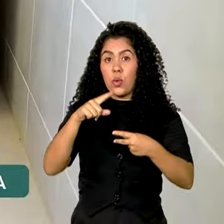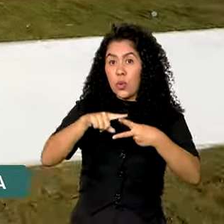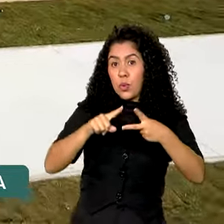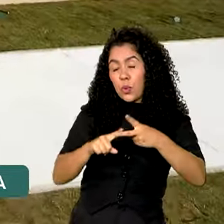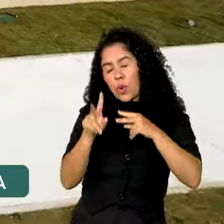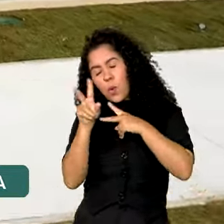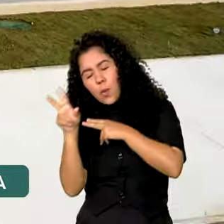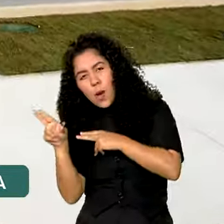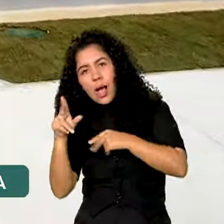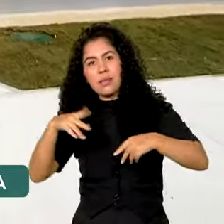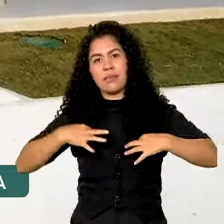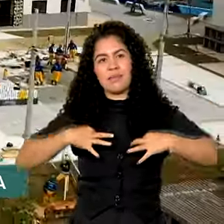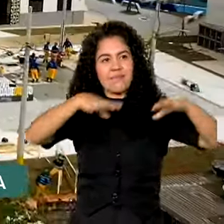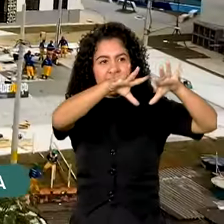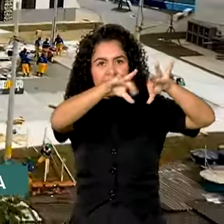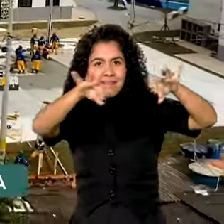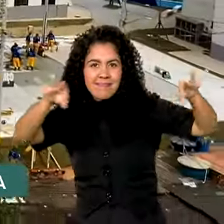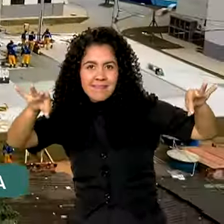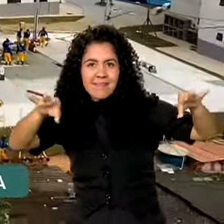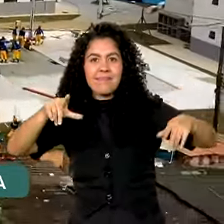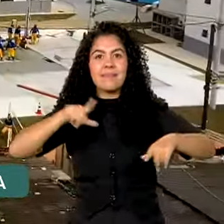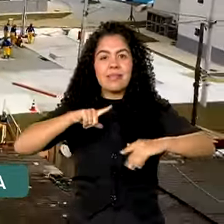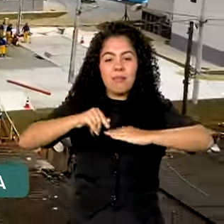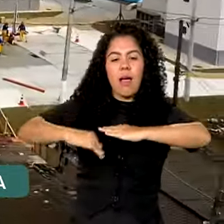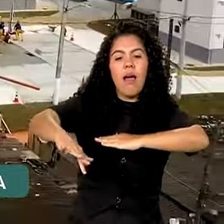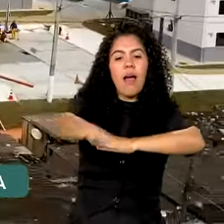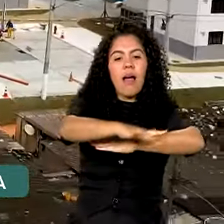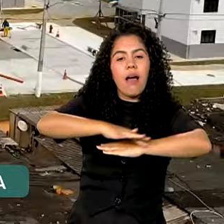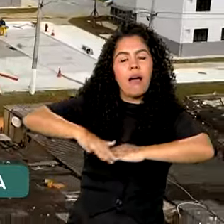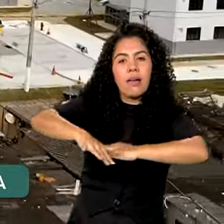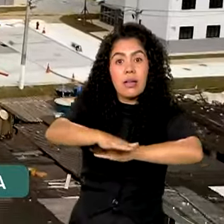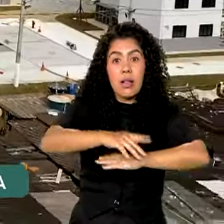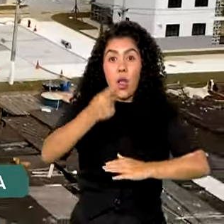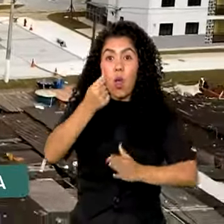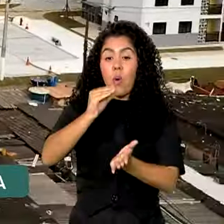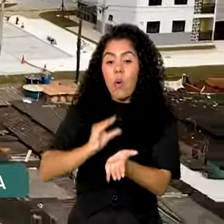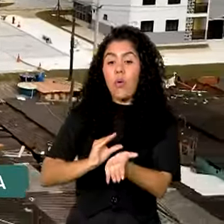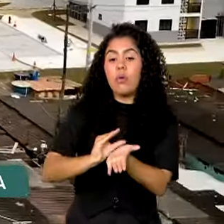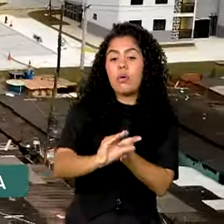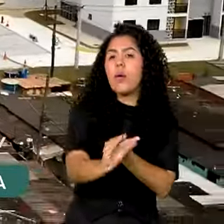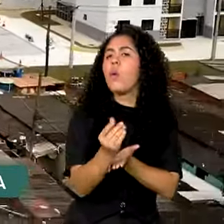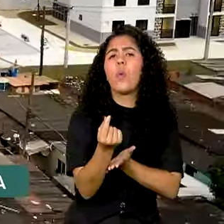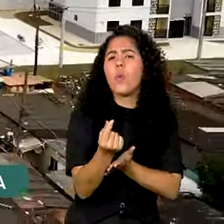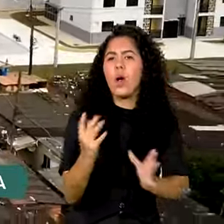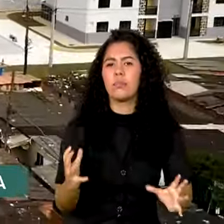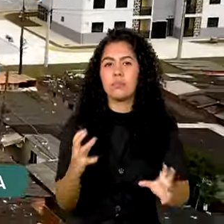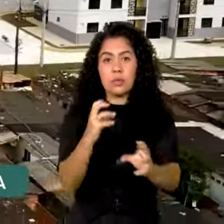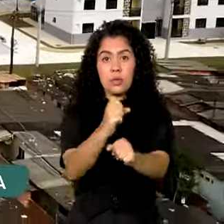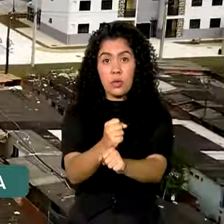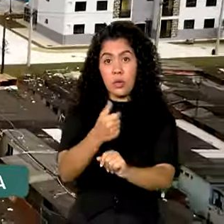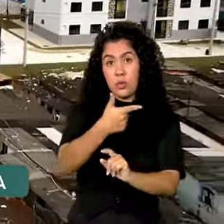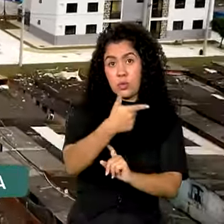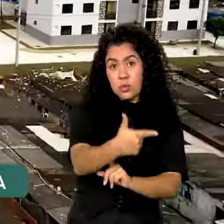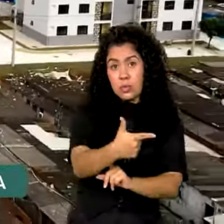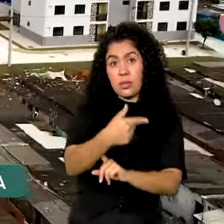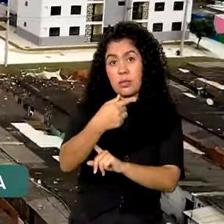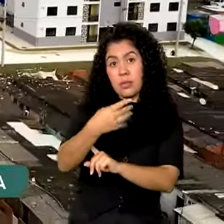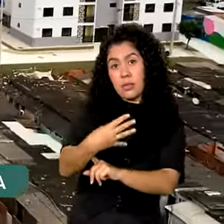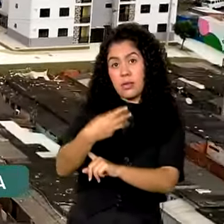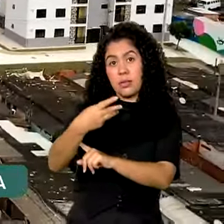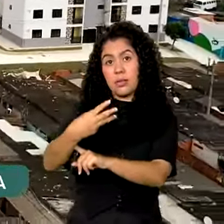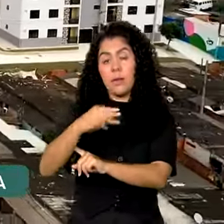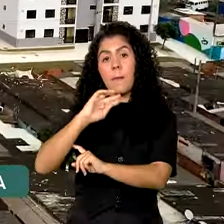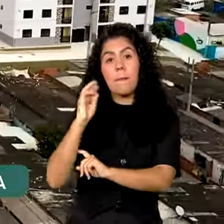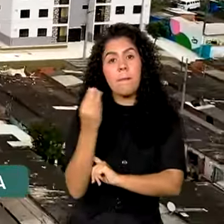serviço e varanda. Os investimentos na região foram de aproximadamente 243